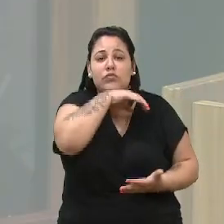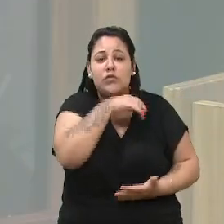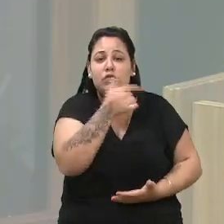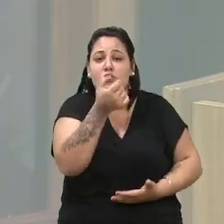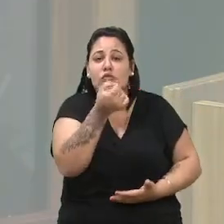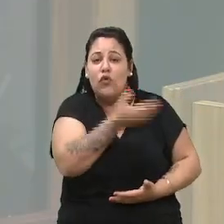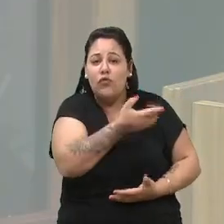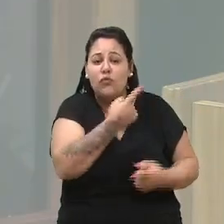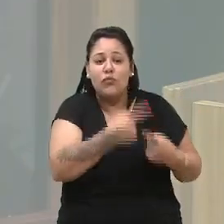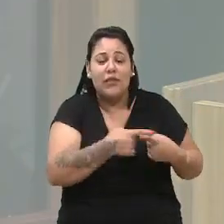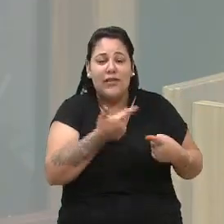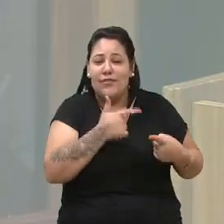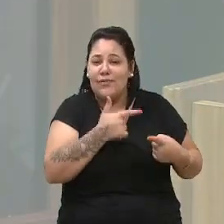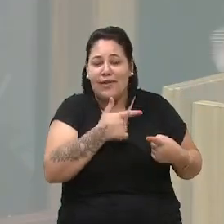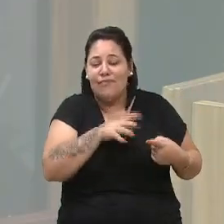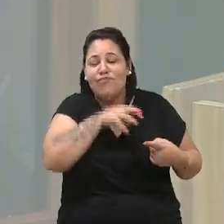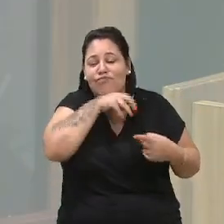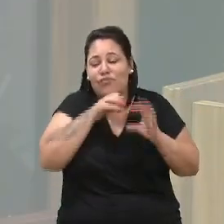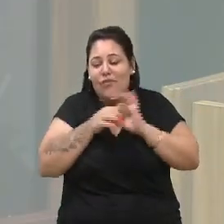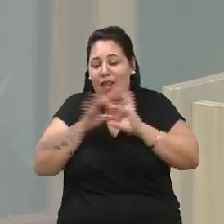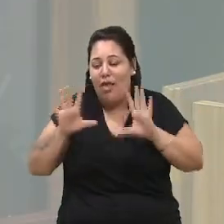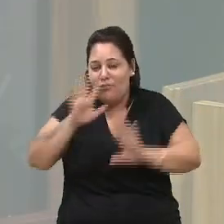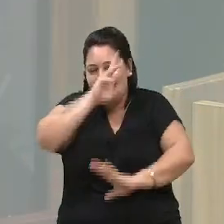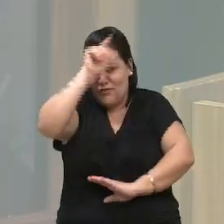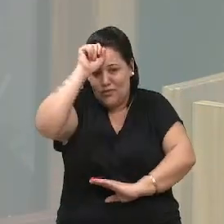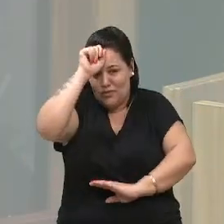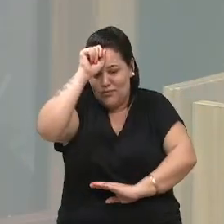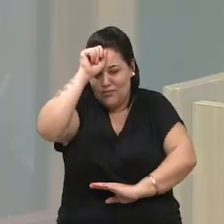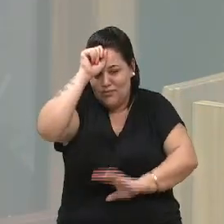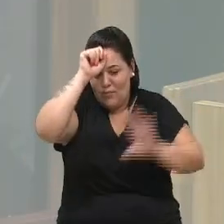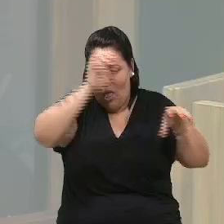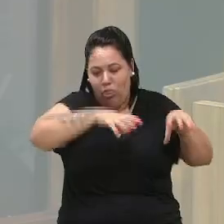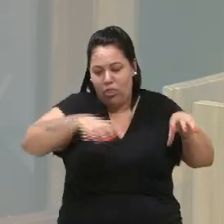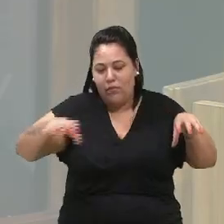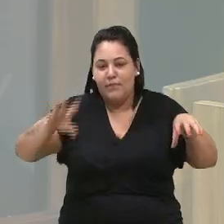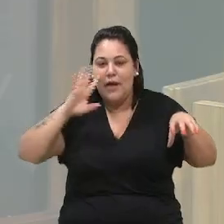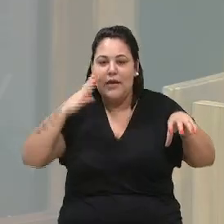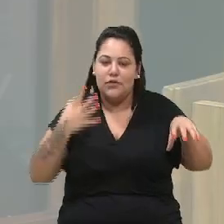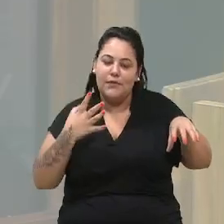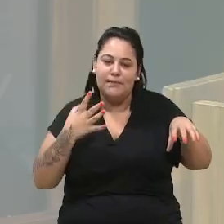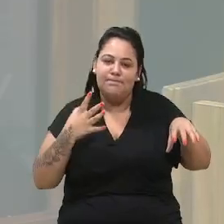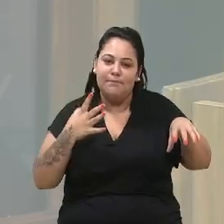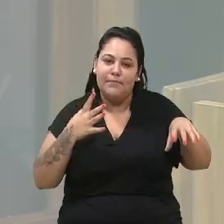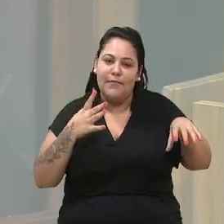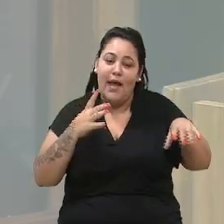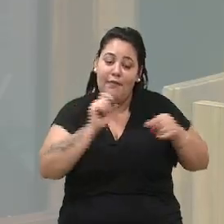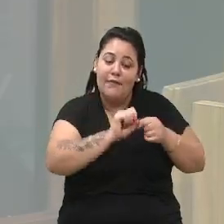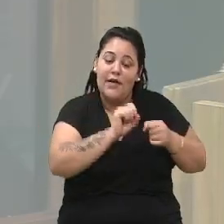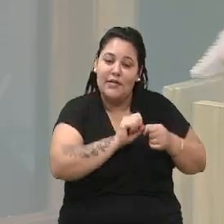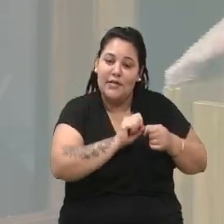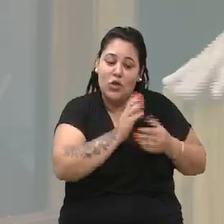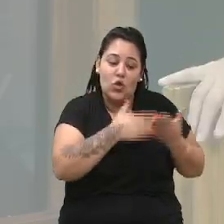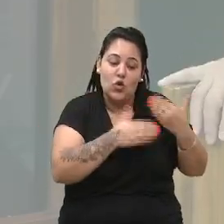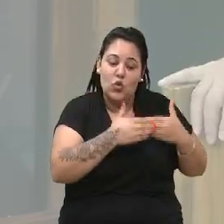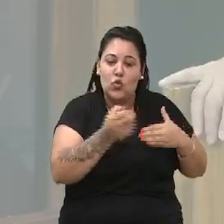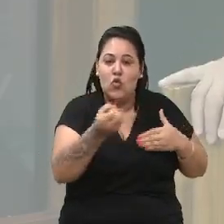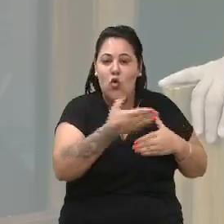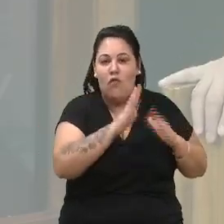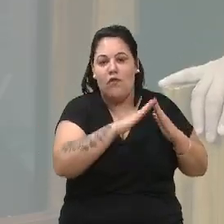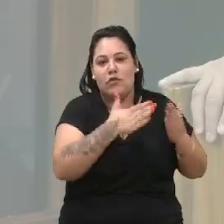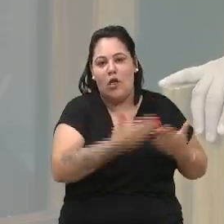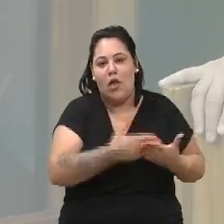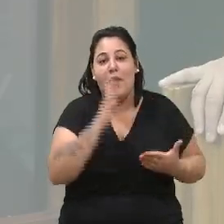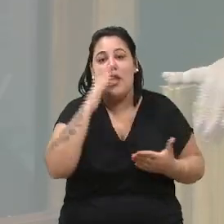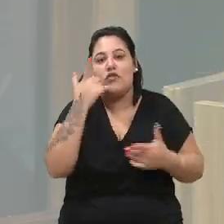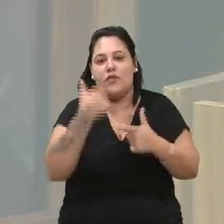tem terrenos disponíveis da prefeitura para resolver definitivamente a situação e o problema da Escola